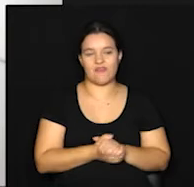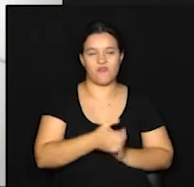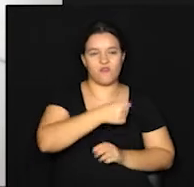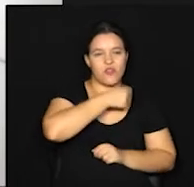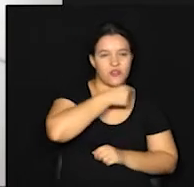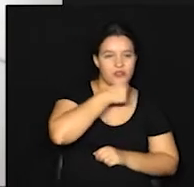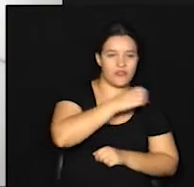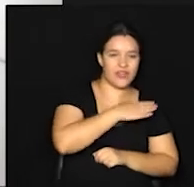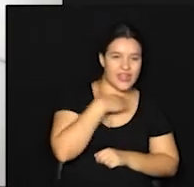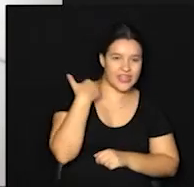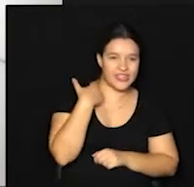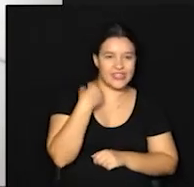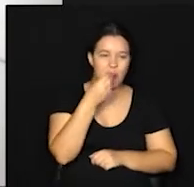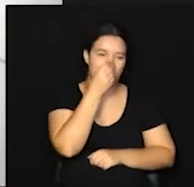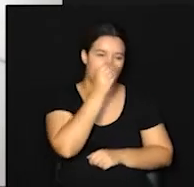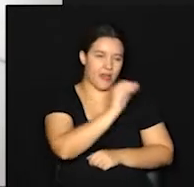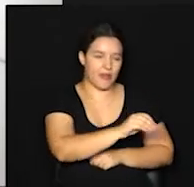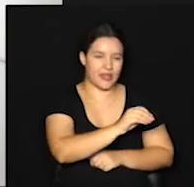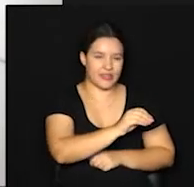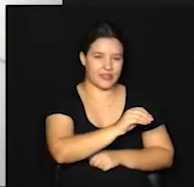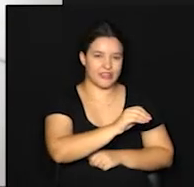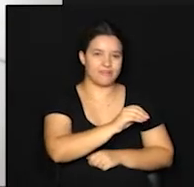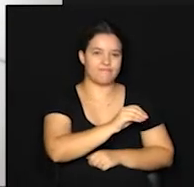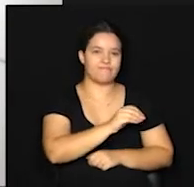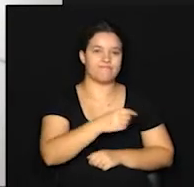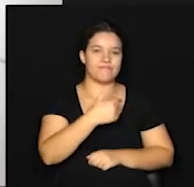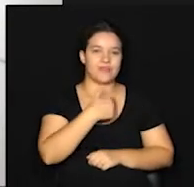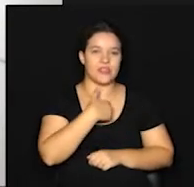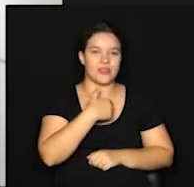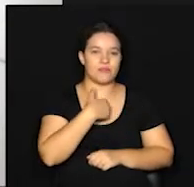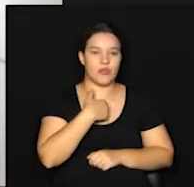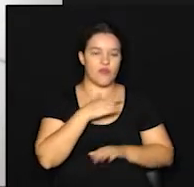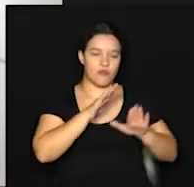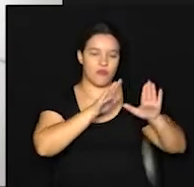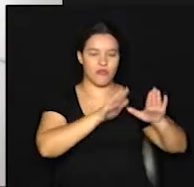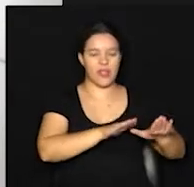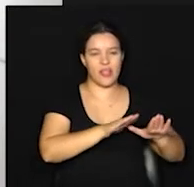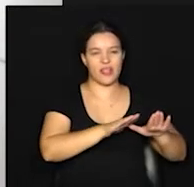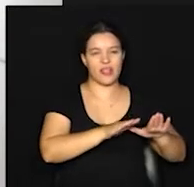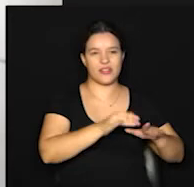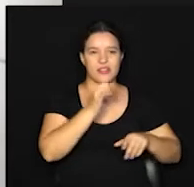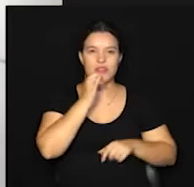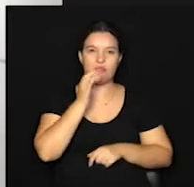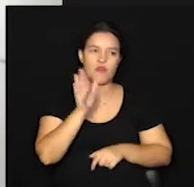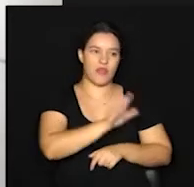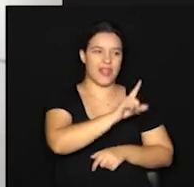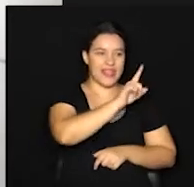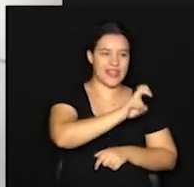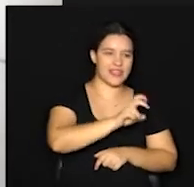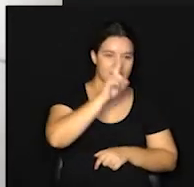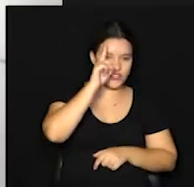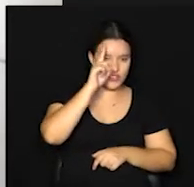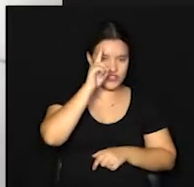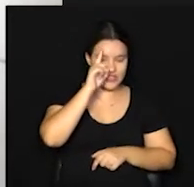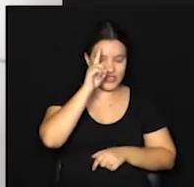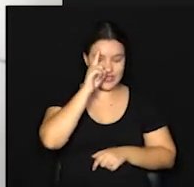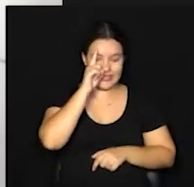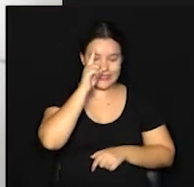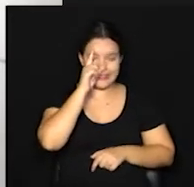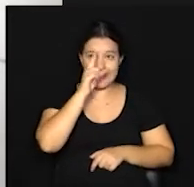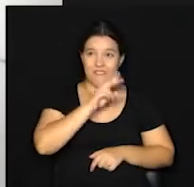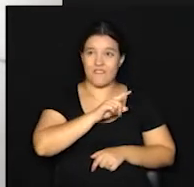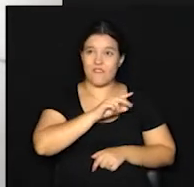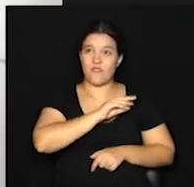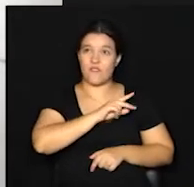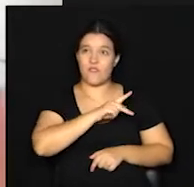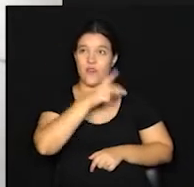eu não posso deixar ela aqui agora e voltar. Então, eu estendi, era para ter ficado 15 dias no Brasil, e eu fiquei 40 dias no